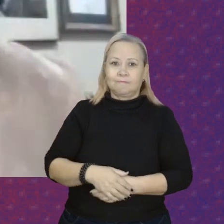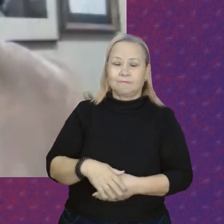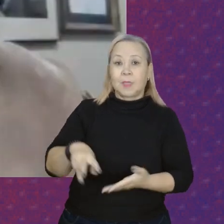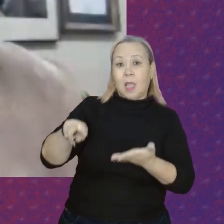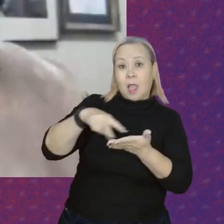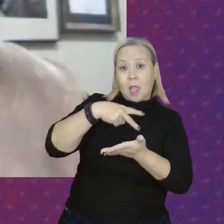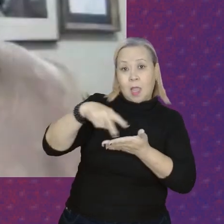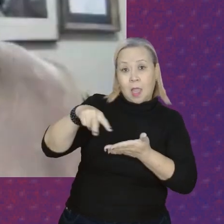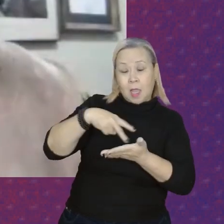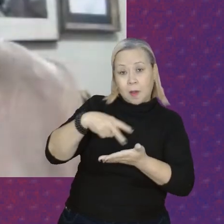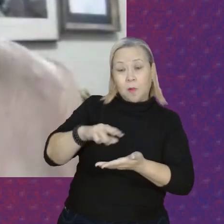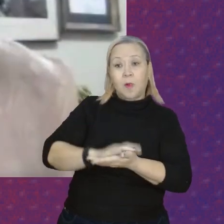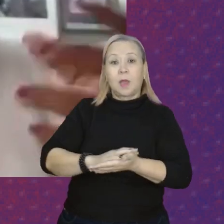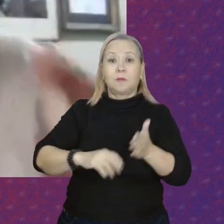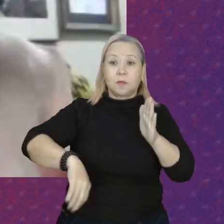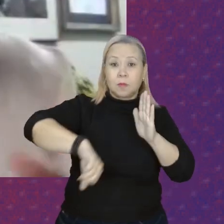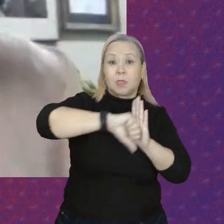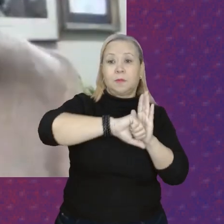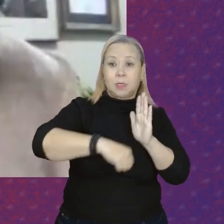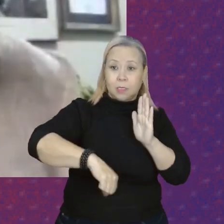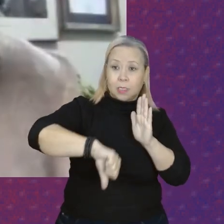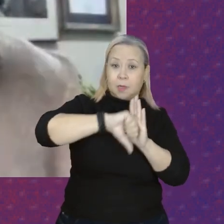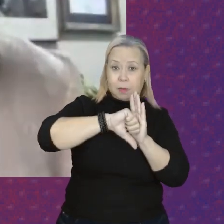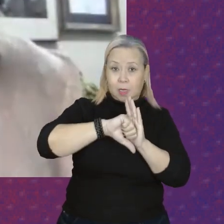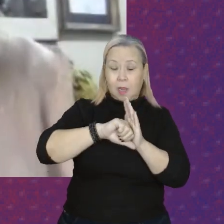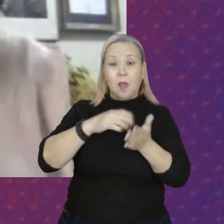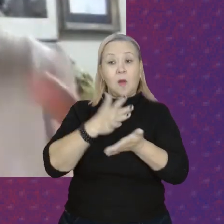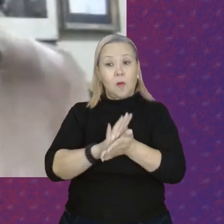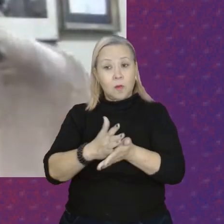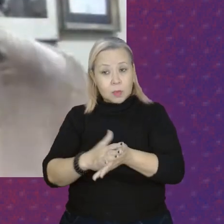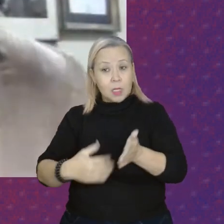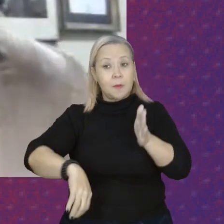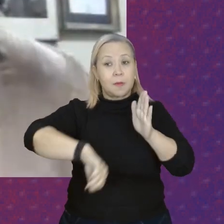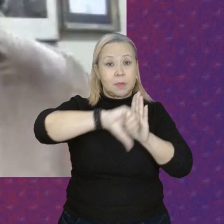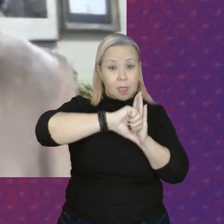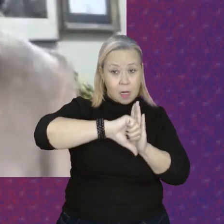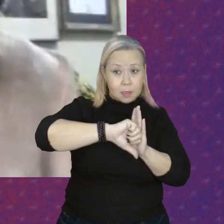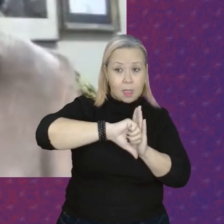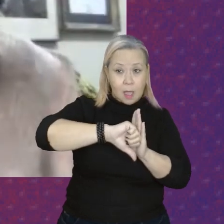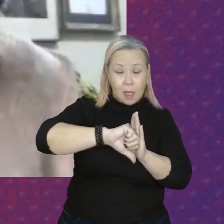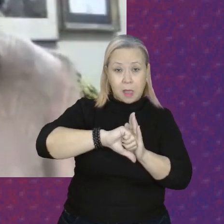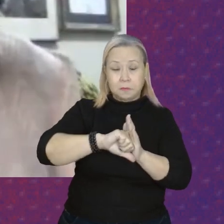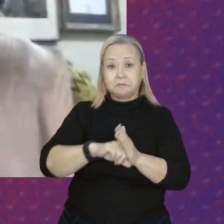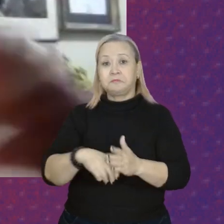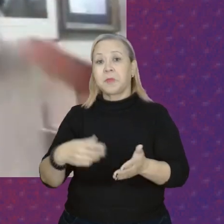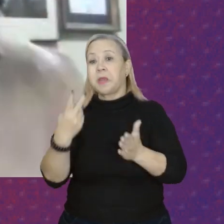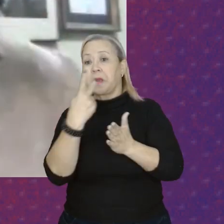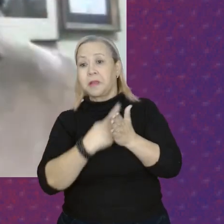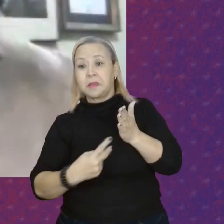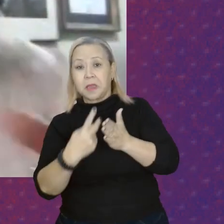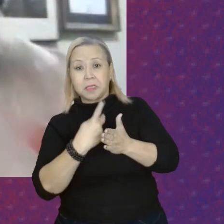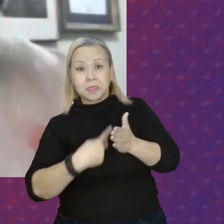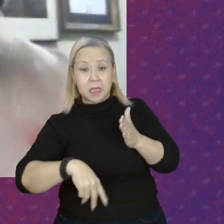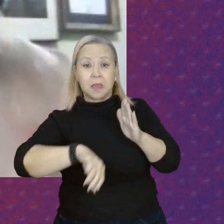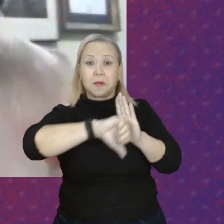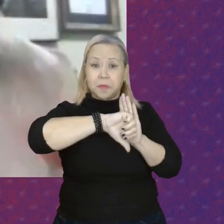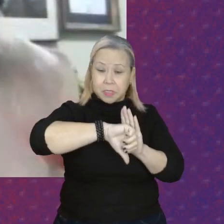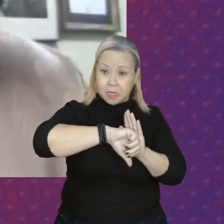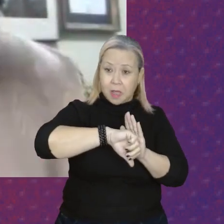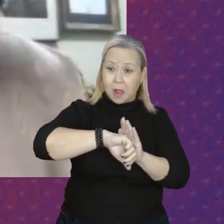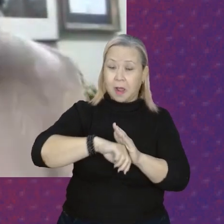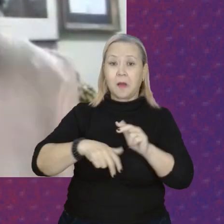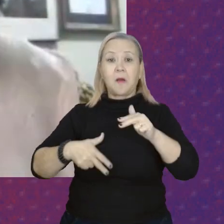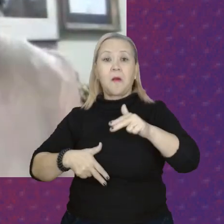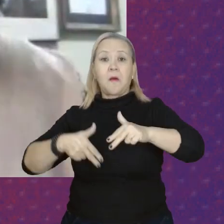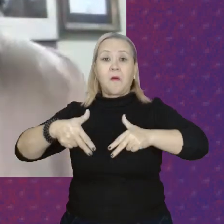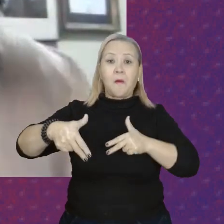foi criminalizado. Na atualidade, tem inúmeras iniciativas em câmaras de vereadores e